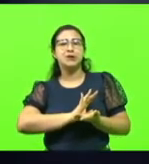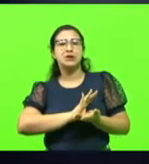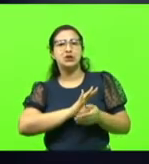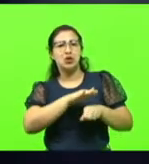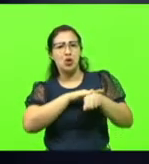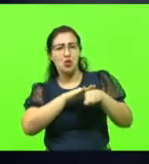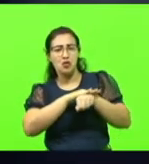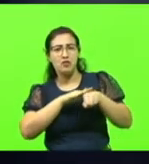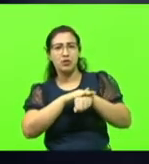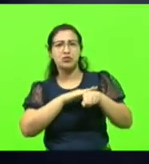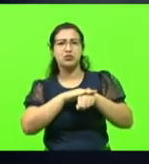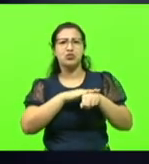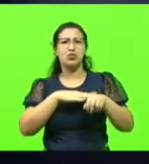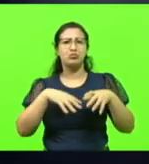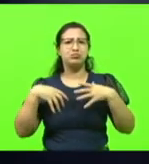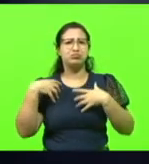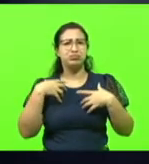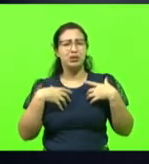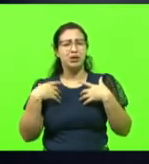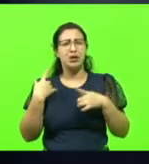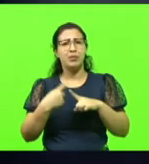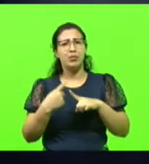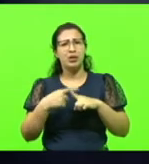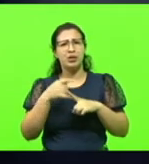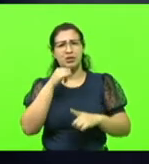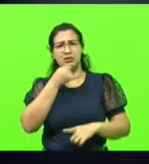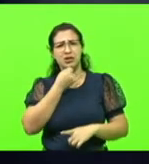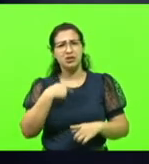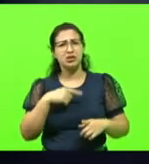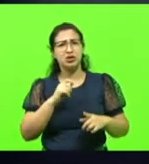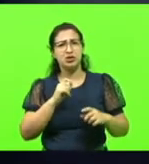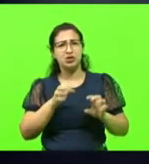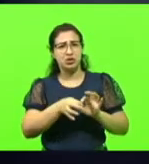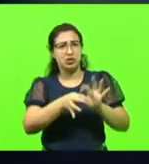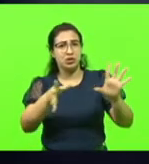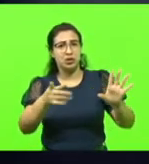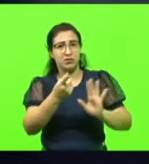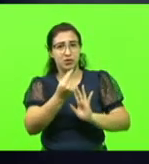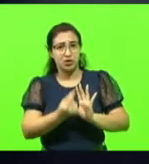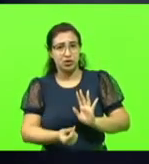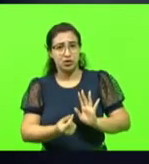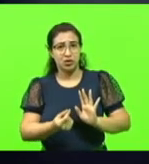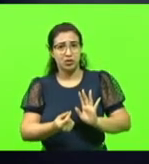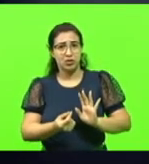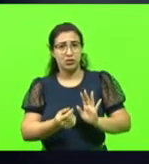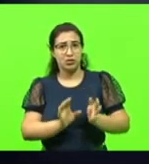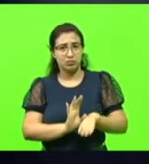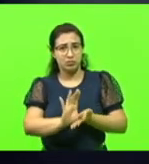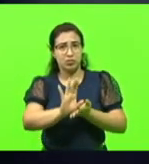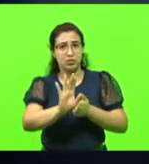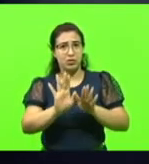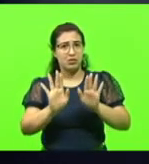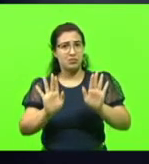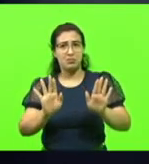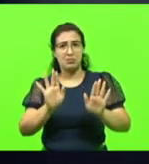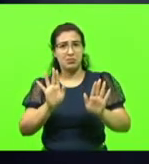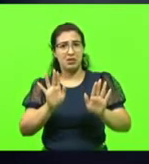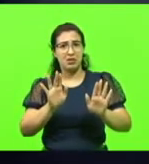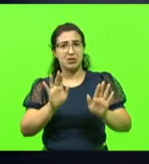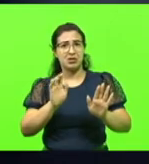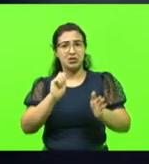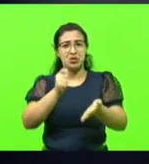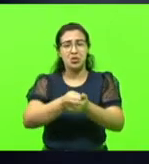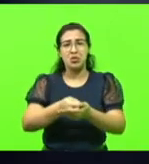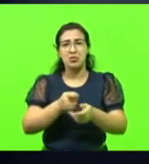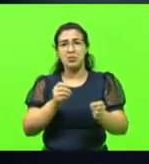deputada Ada, porque é triste você colocar recurso no Estado e você não vê a execução. Tanto que eu